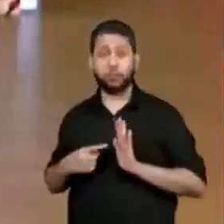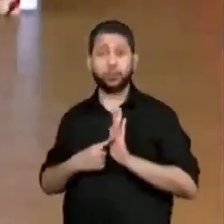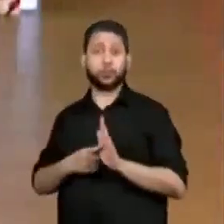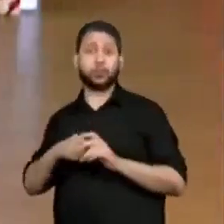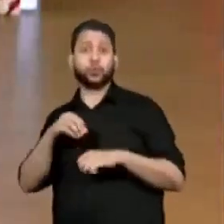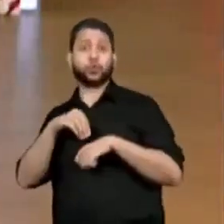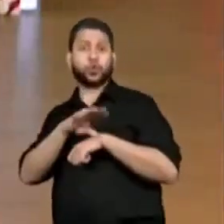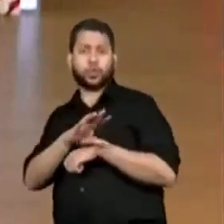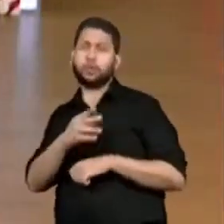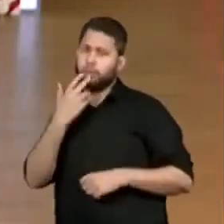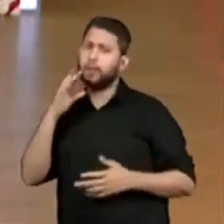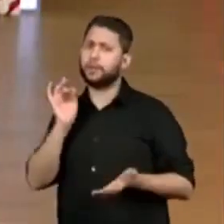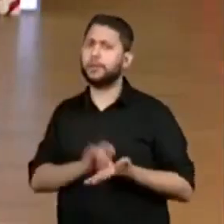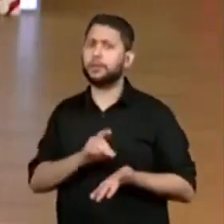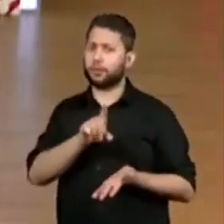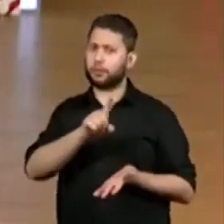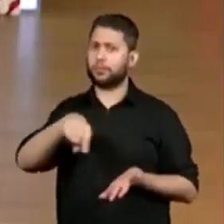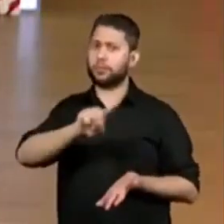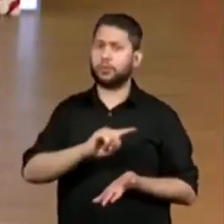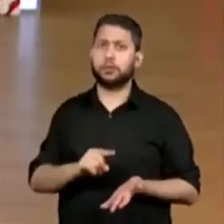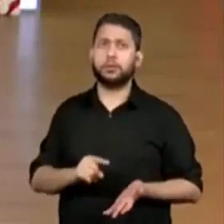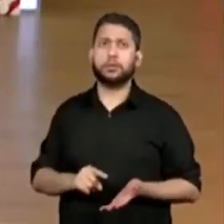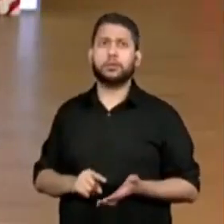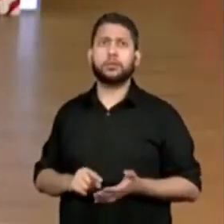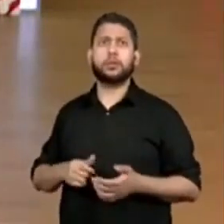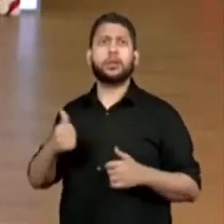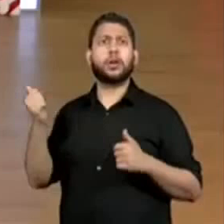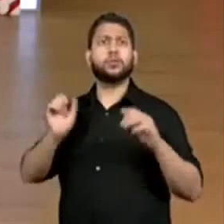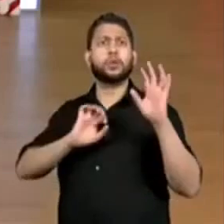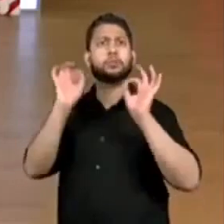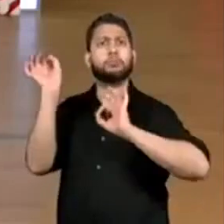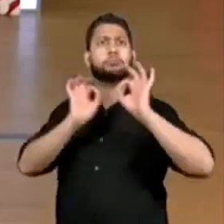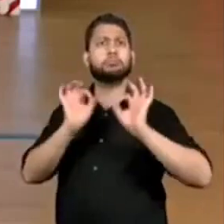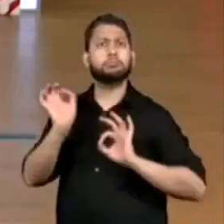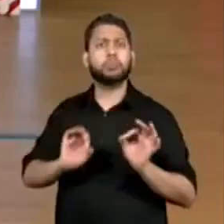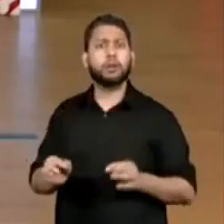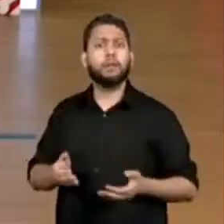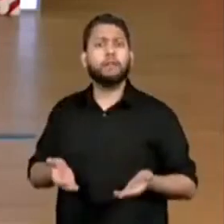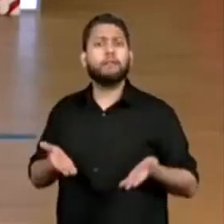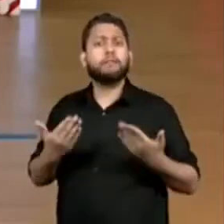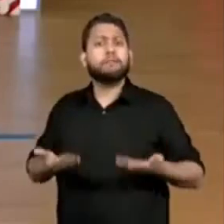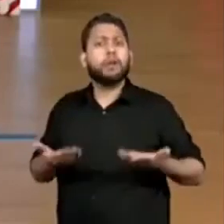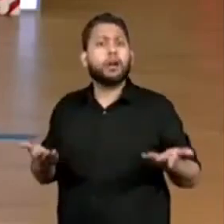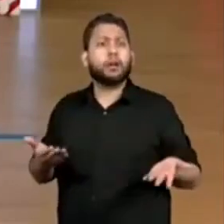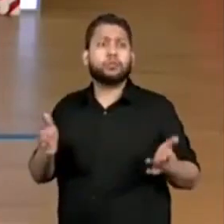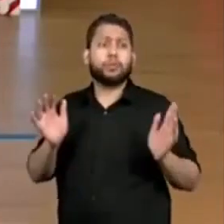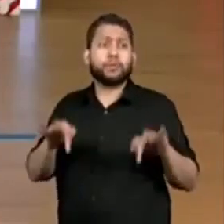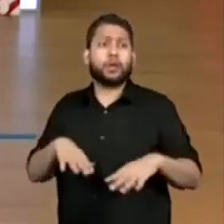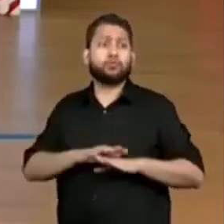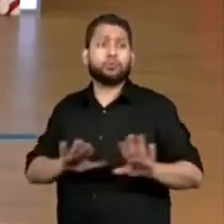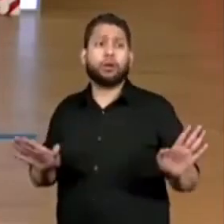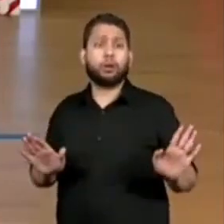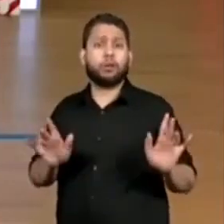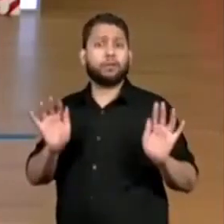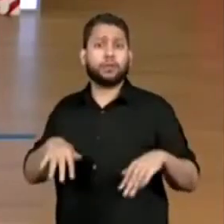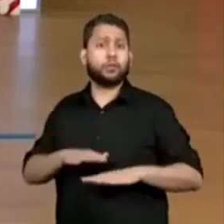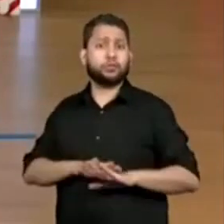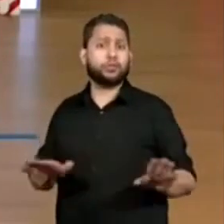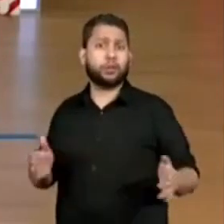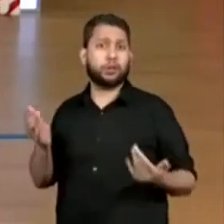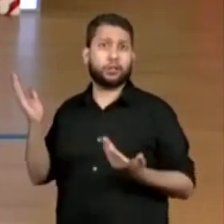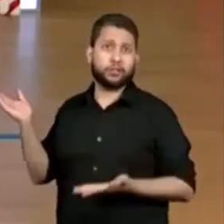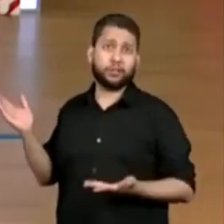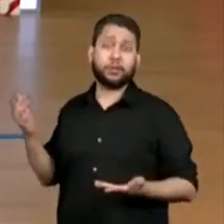e olha você desse certo para vocês conteúdos molinho molinho molinho que já acabou é a como você já acabou